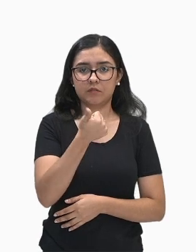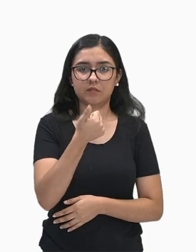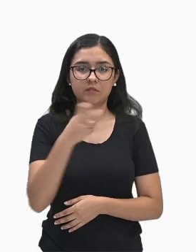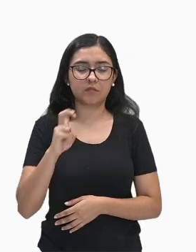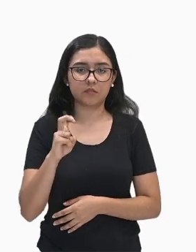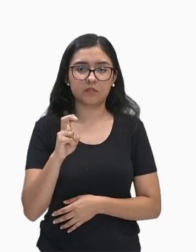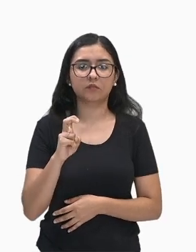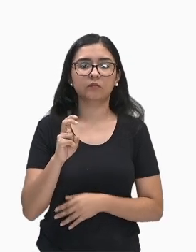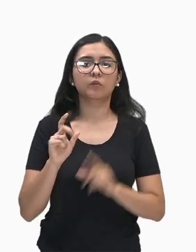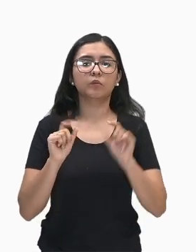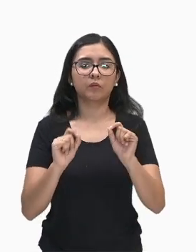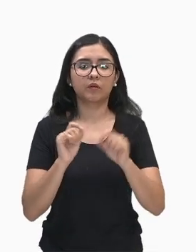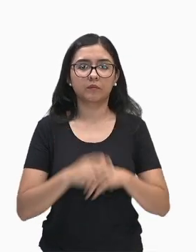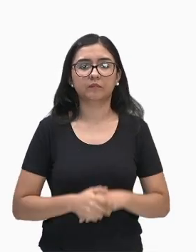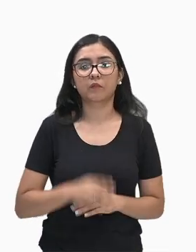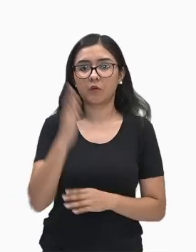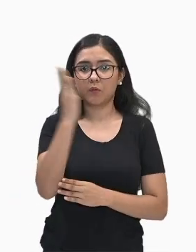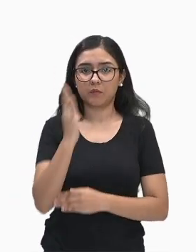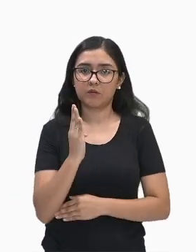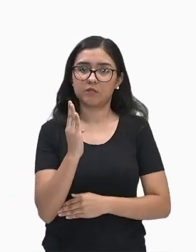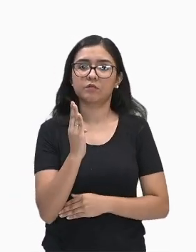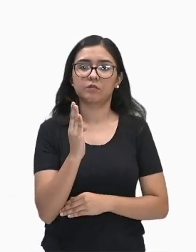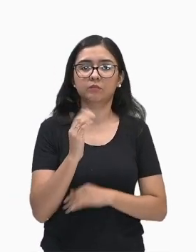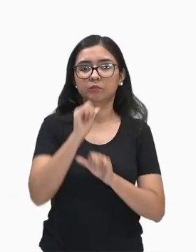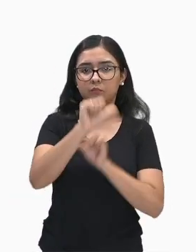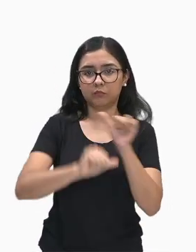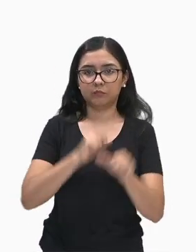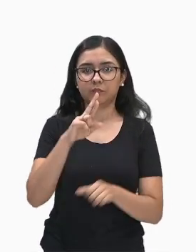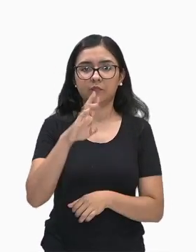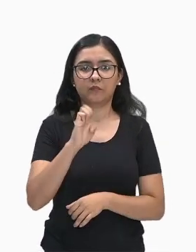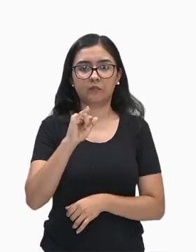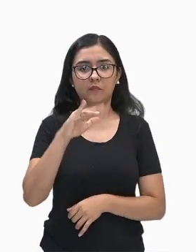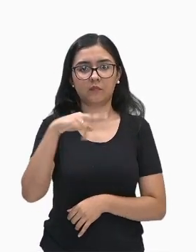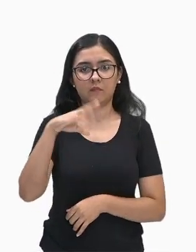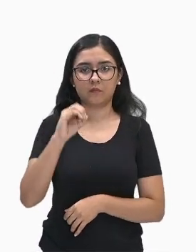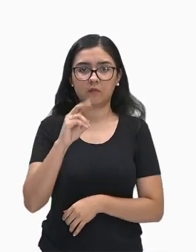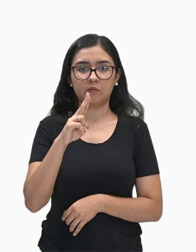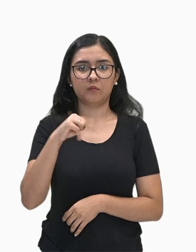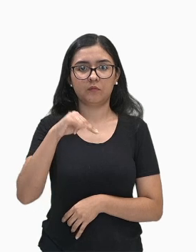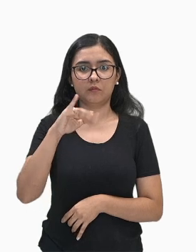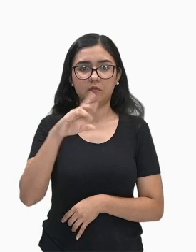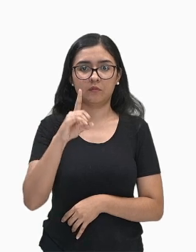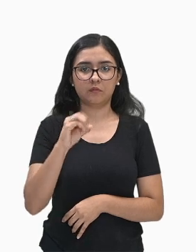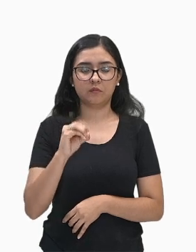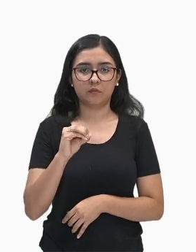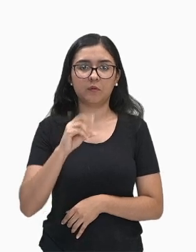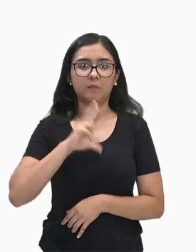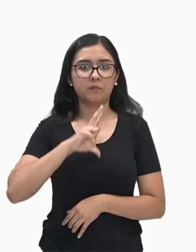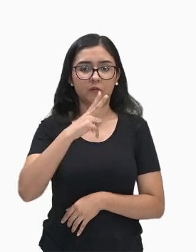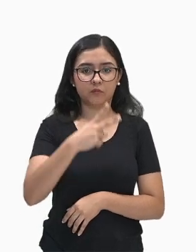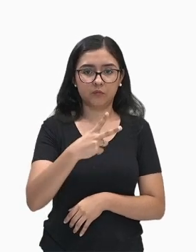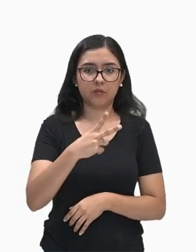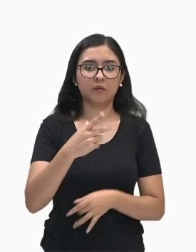a elevação do Brasil à categoria de Reino Unido a Portugal e Algarves. Foi o Congresso de